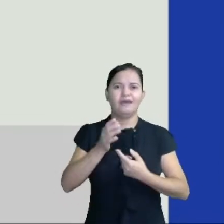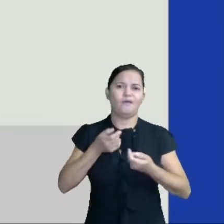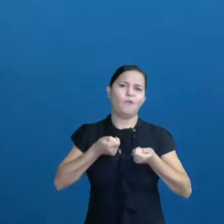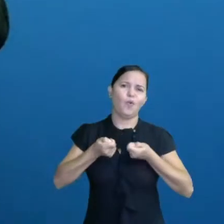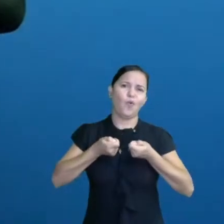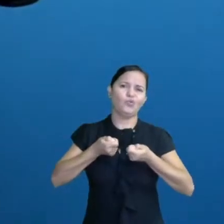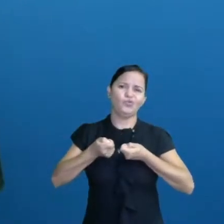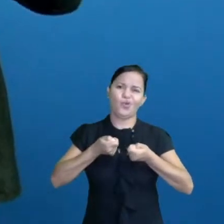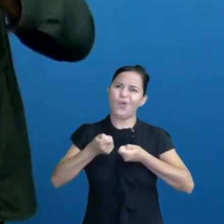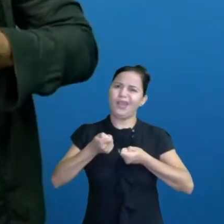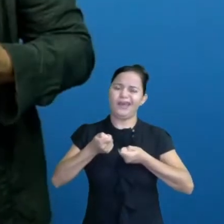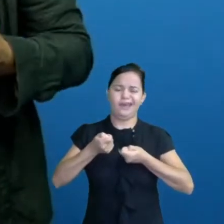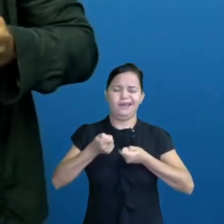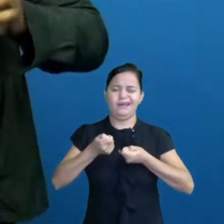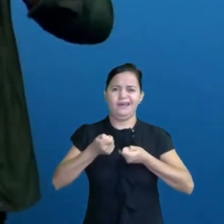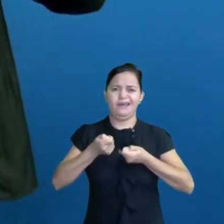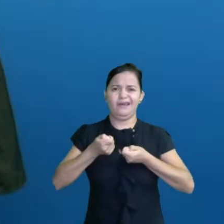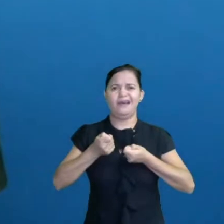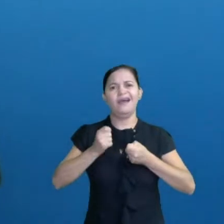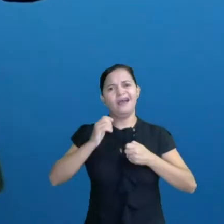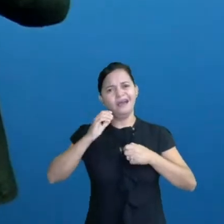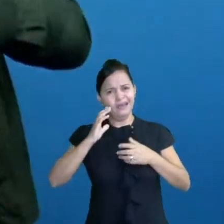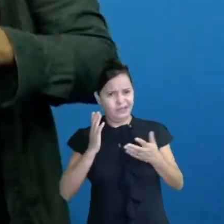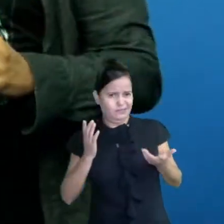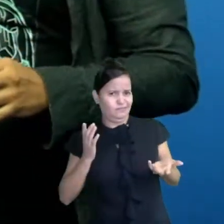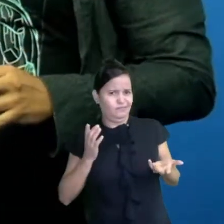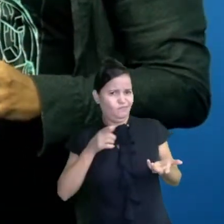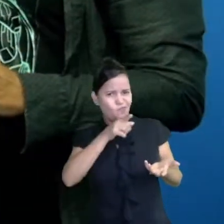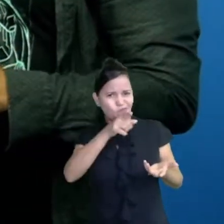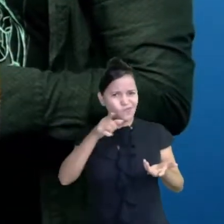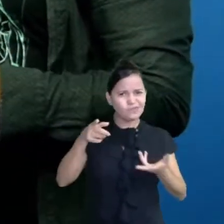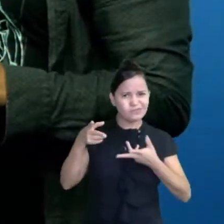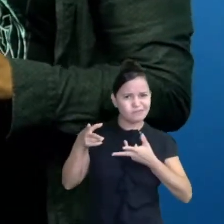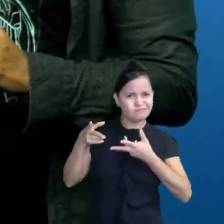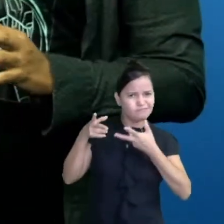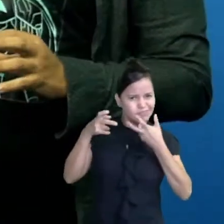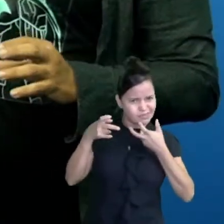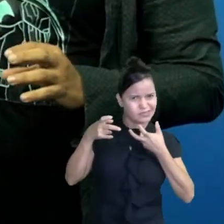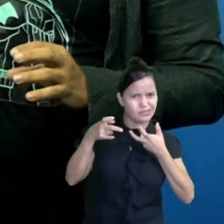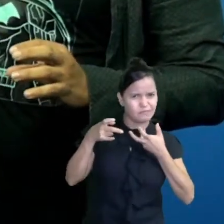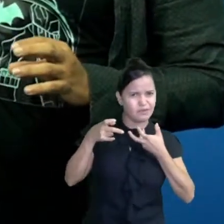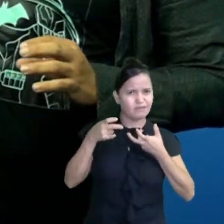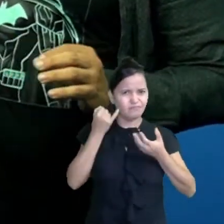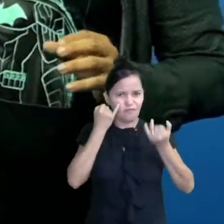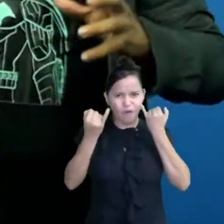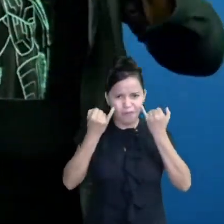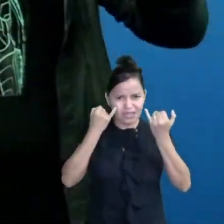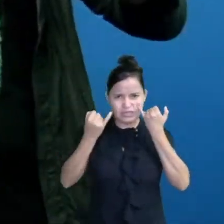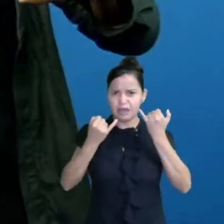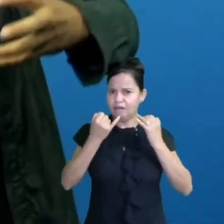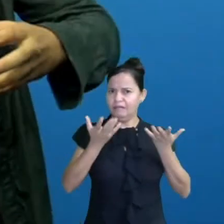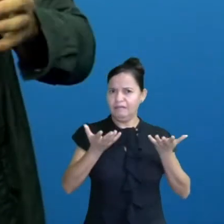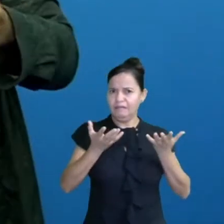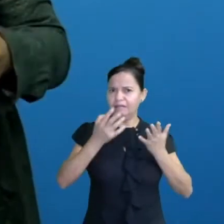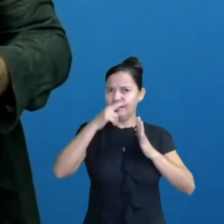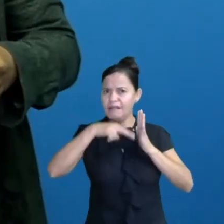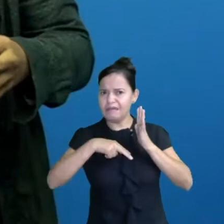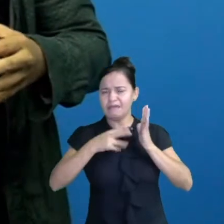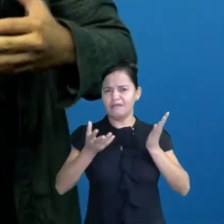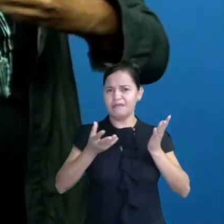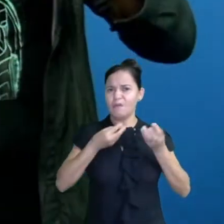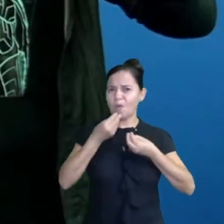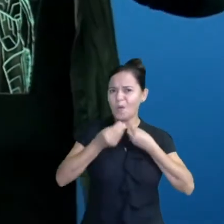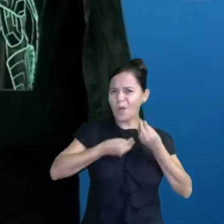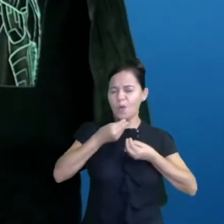quadro. Gente, volta aqui comigo, produção. Você já começa a perceber, a partir dessas informações, como vai ser